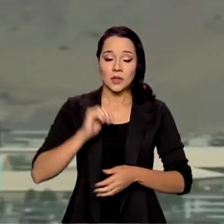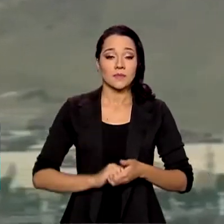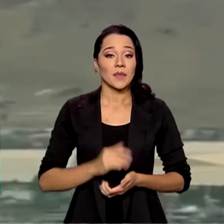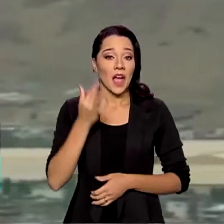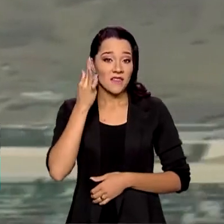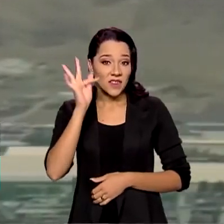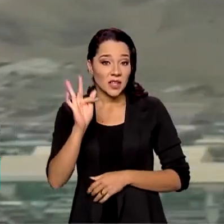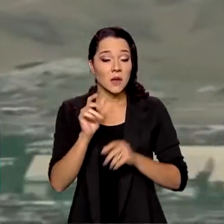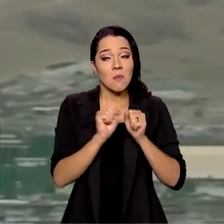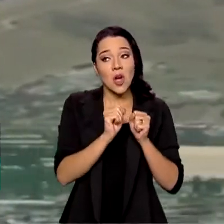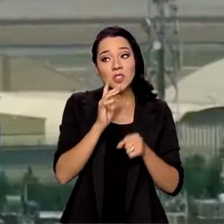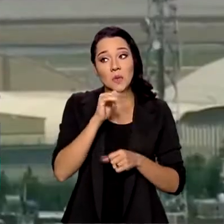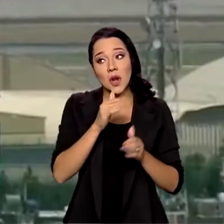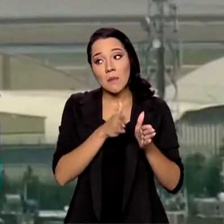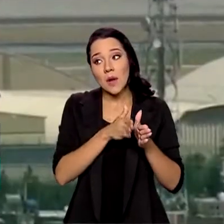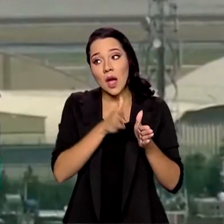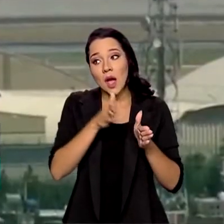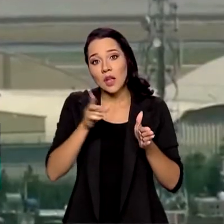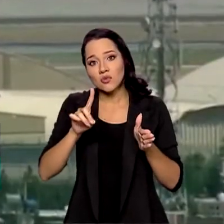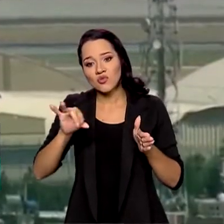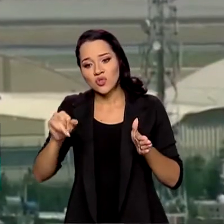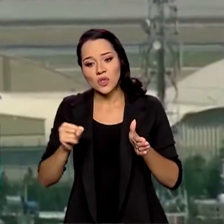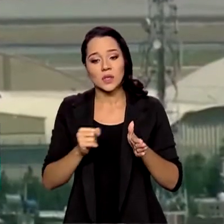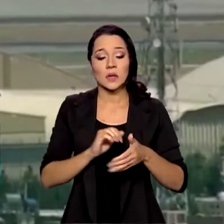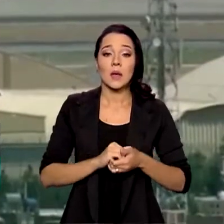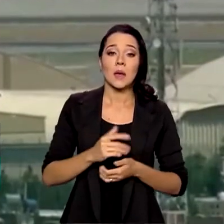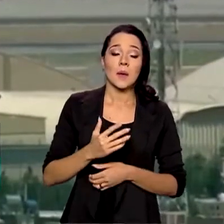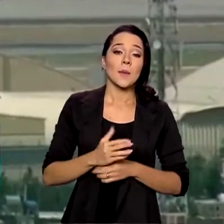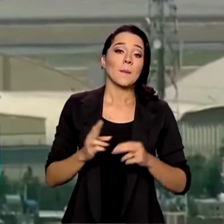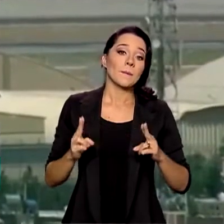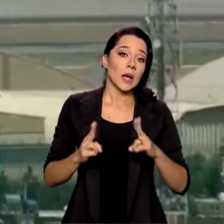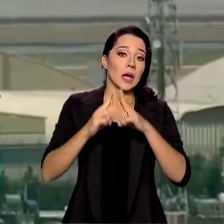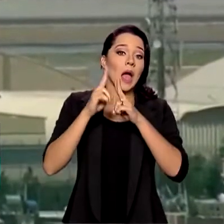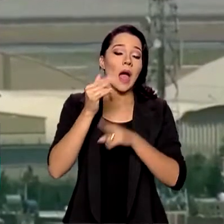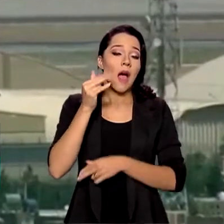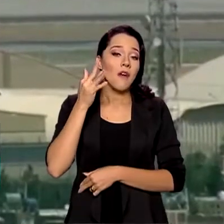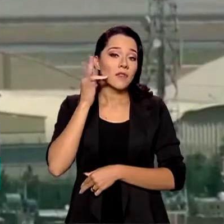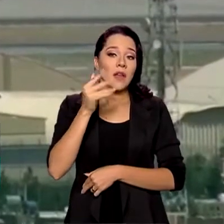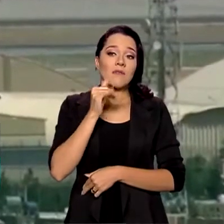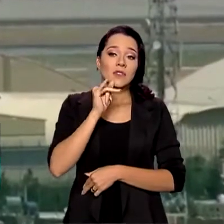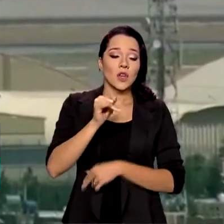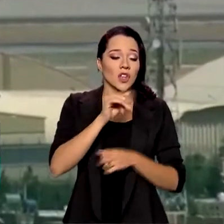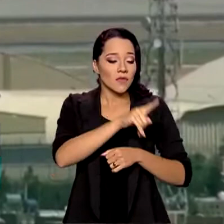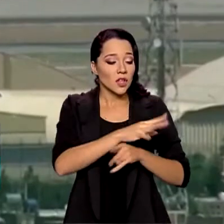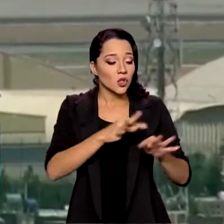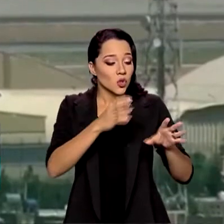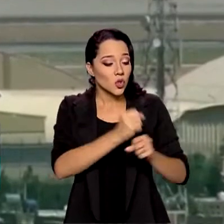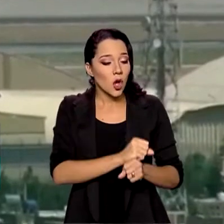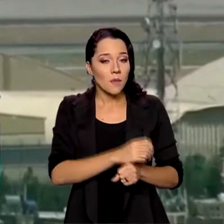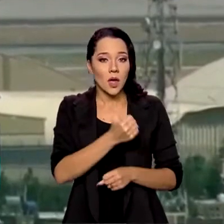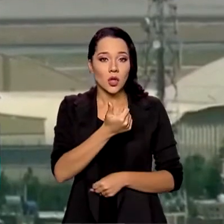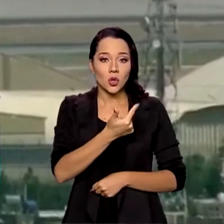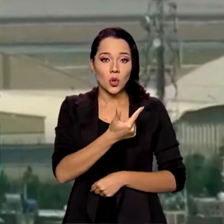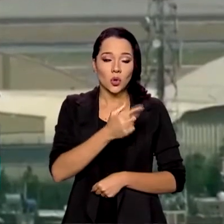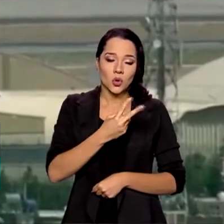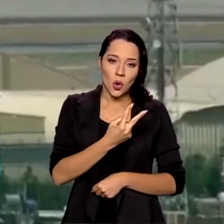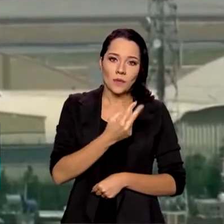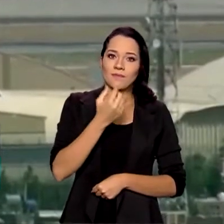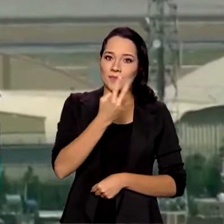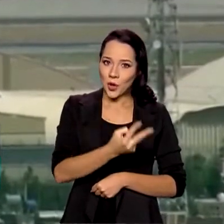prolongar sua operação por mais alguns dias. Paris anunciou que vai retirar do país ao todo